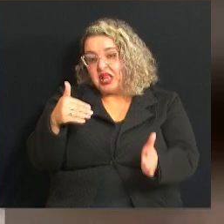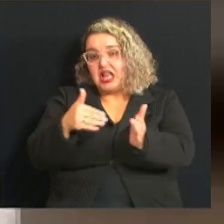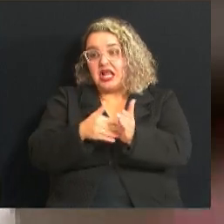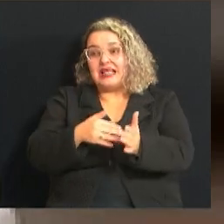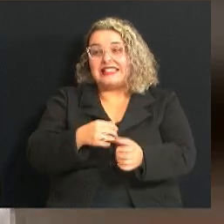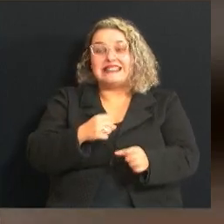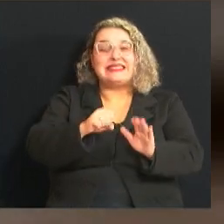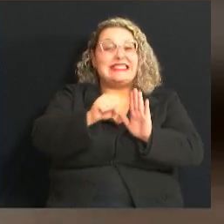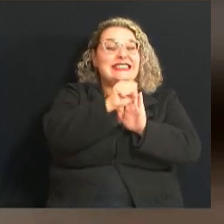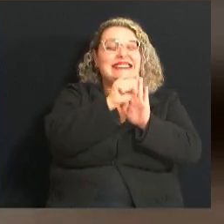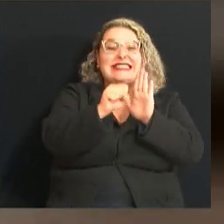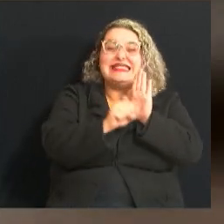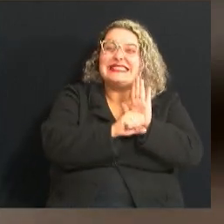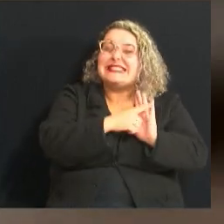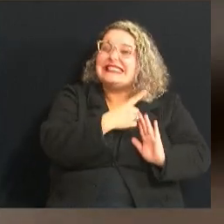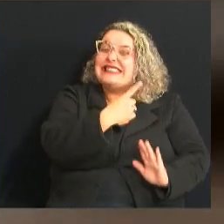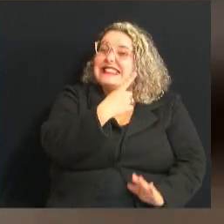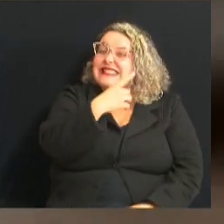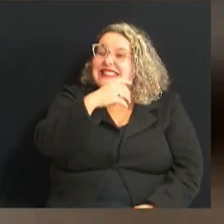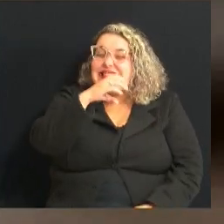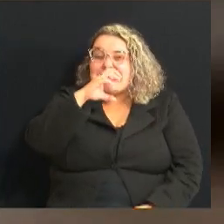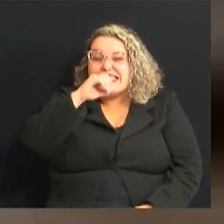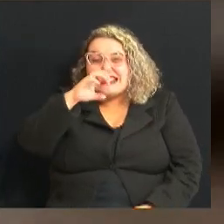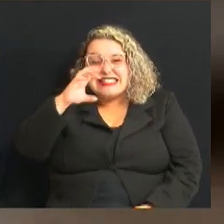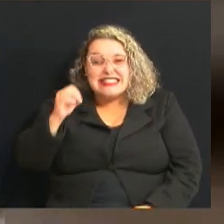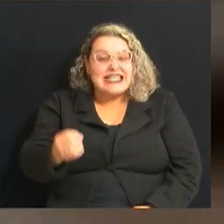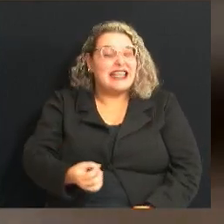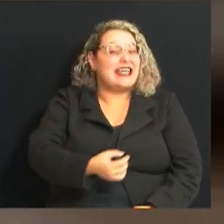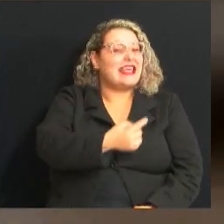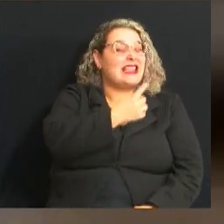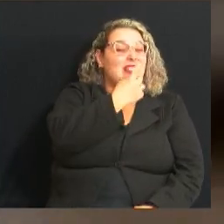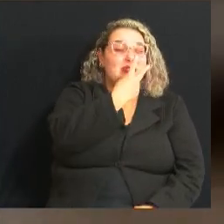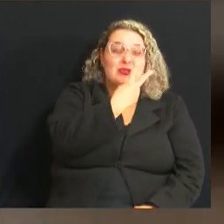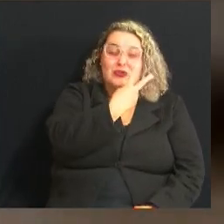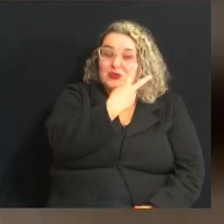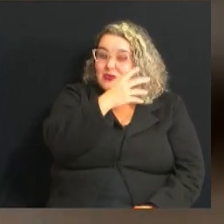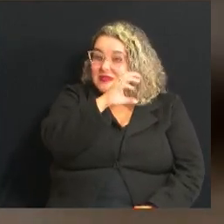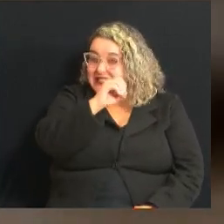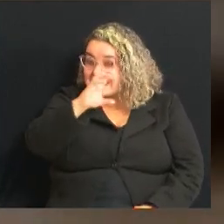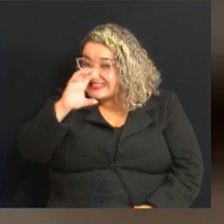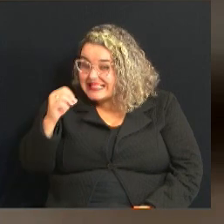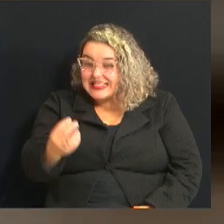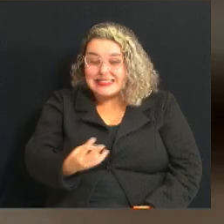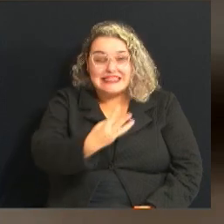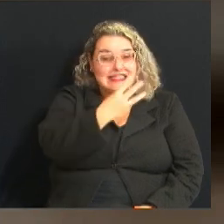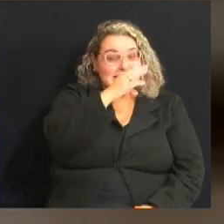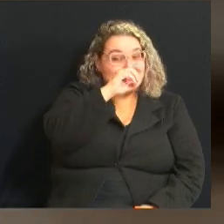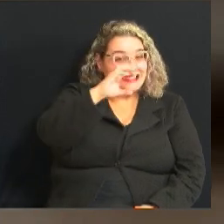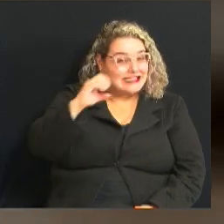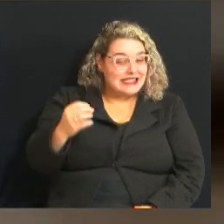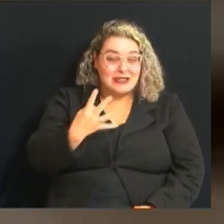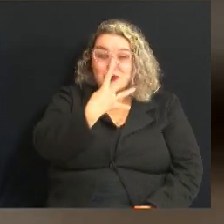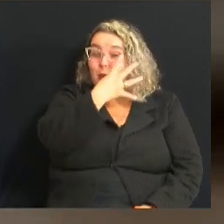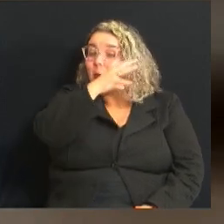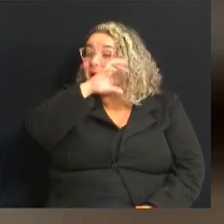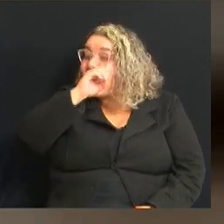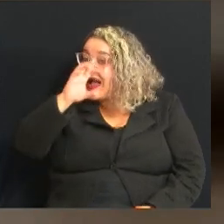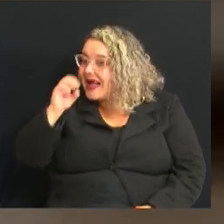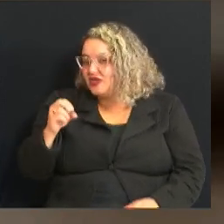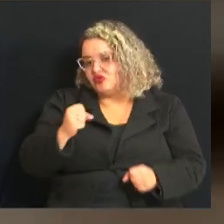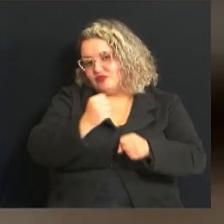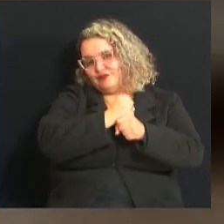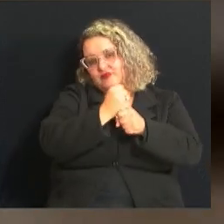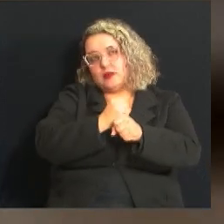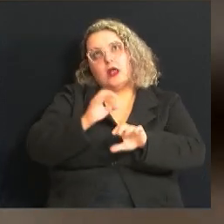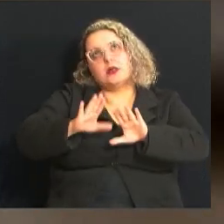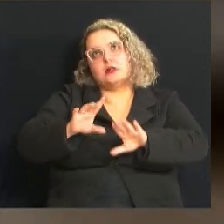séculos, 2, 3, 4 séculos para uma completa degradação. Talvez não seja o caso específico desse plástico, desse